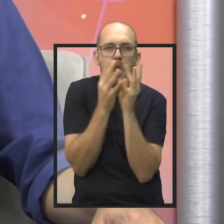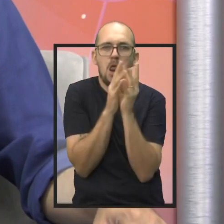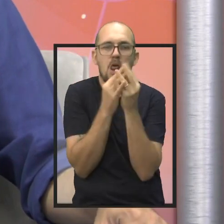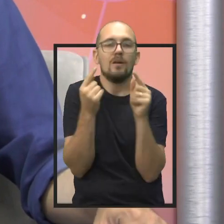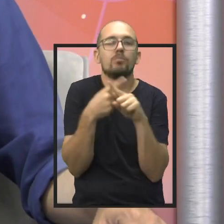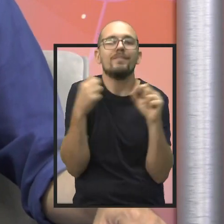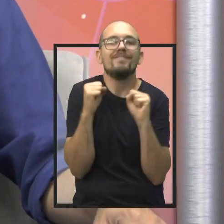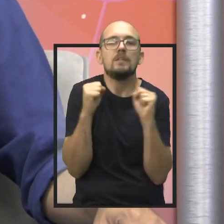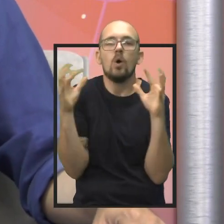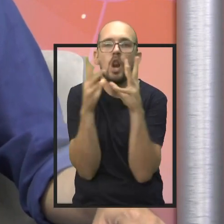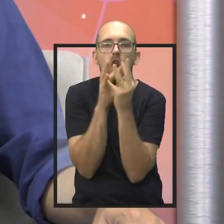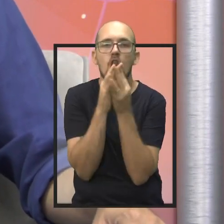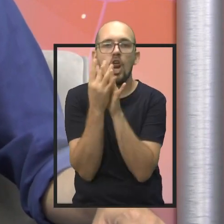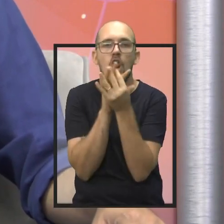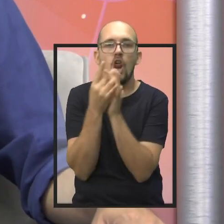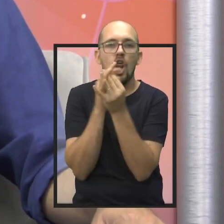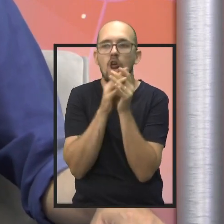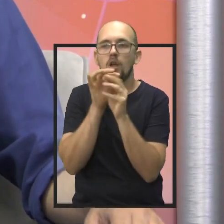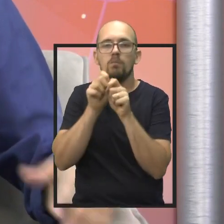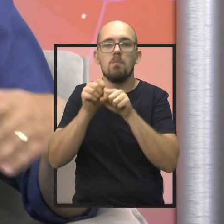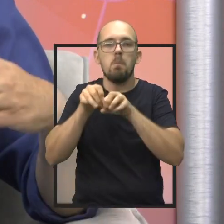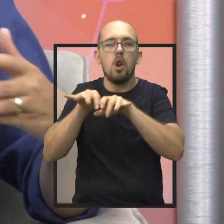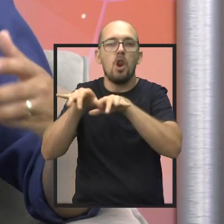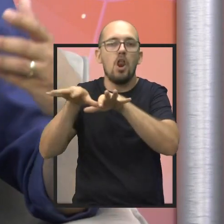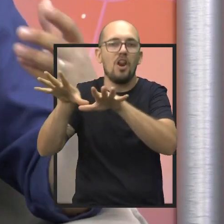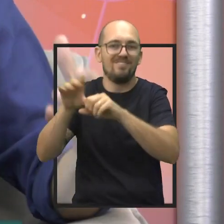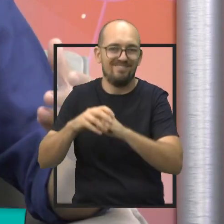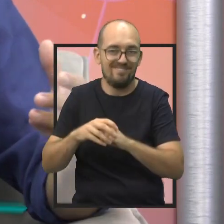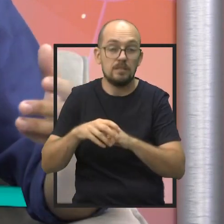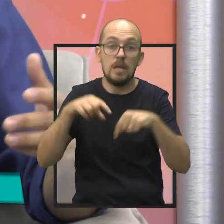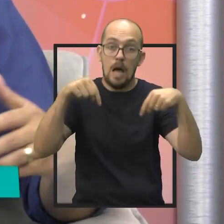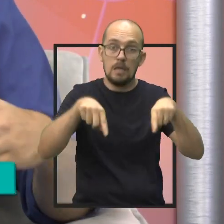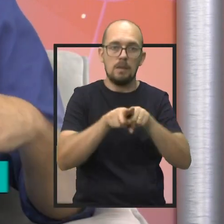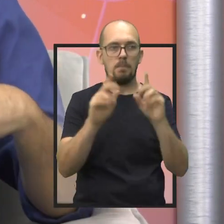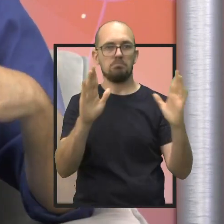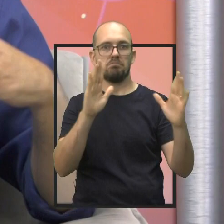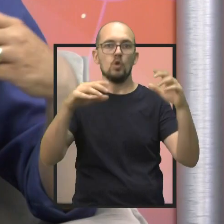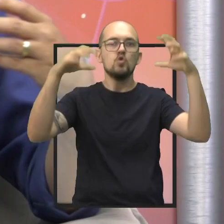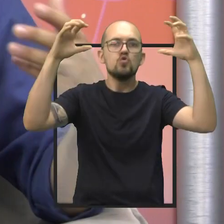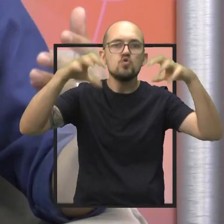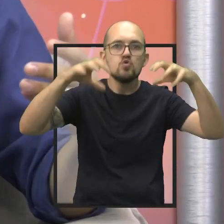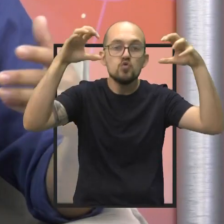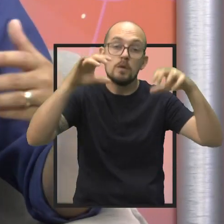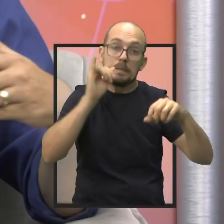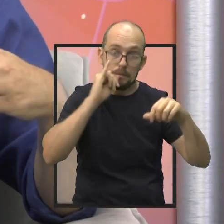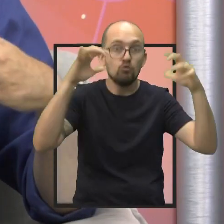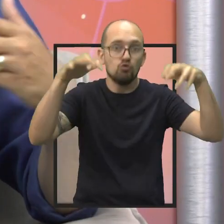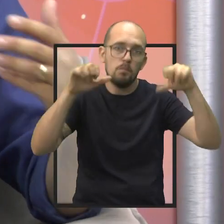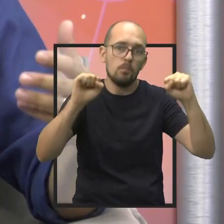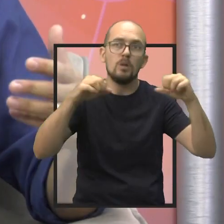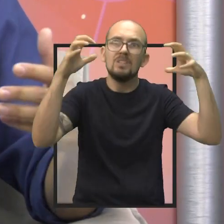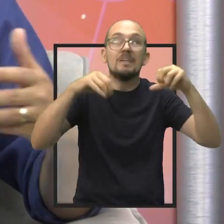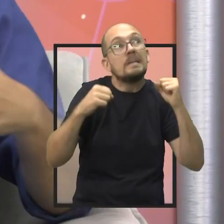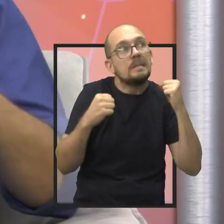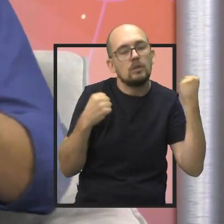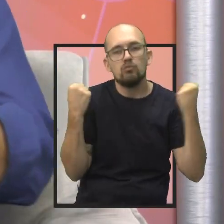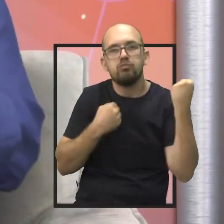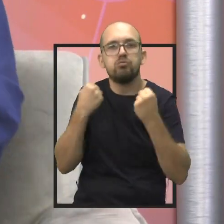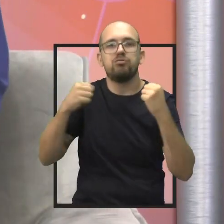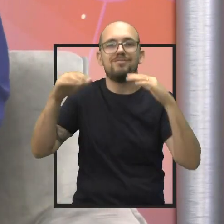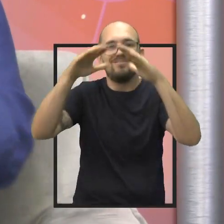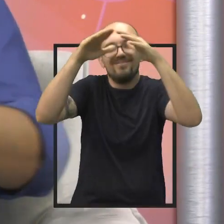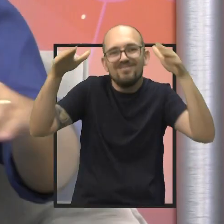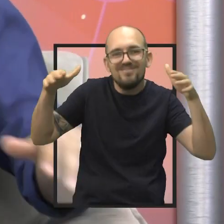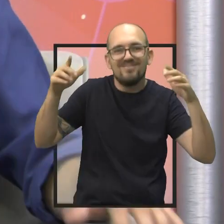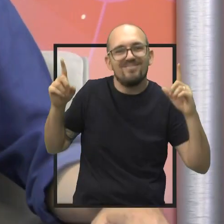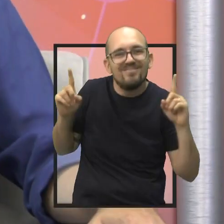nessa época, a gente tem chuvas e que isso muitas vezes causa aglomeração dentro de locais públicos, dentro